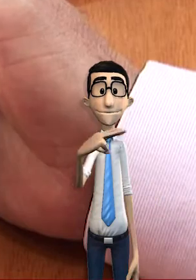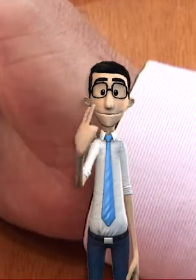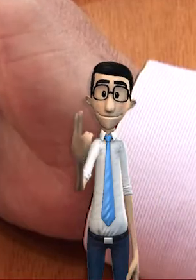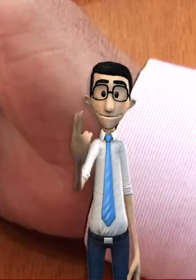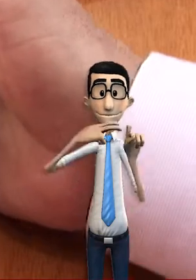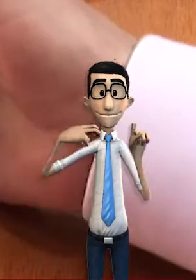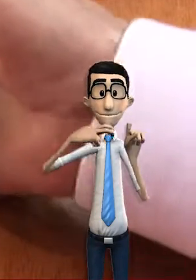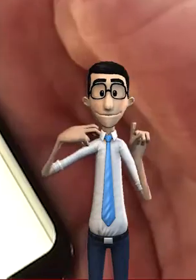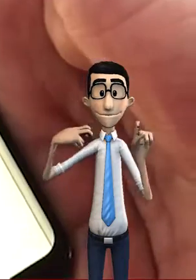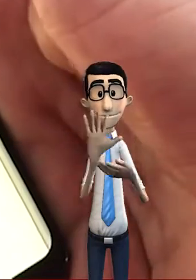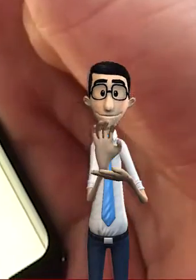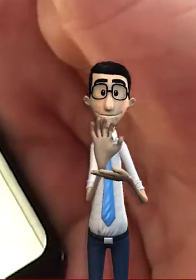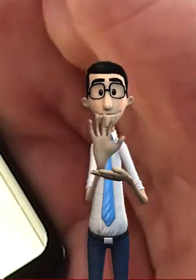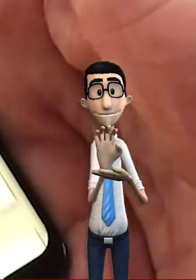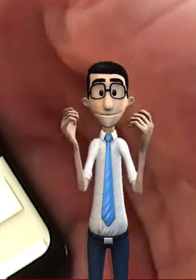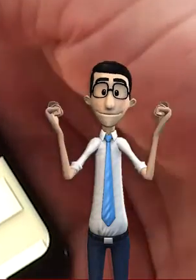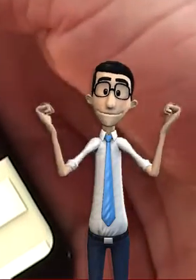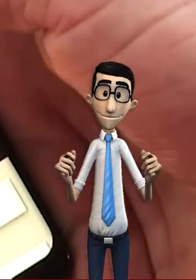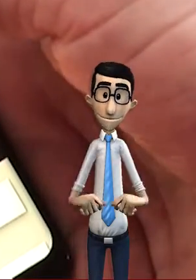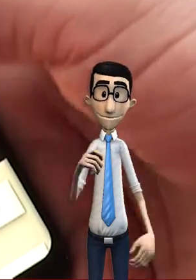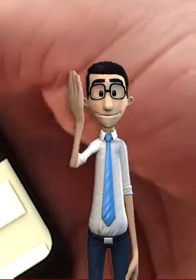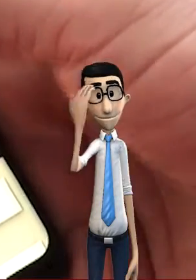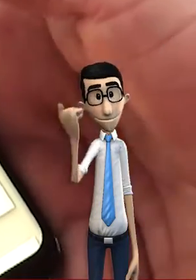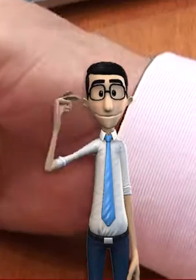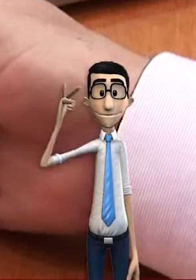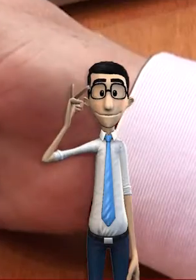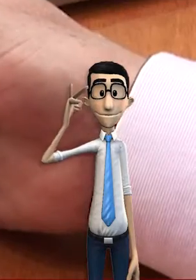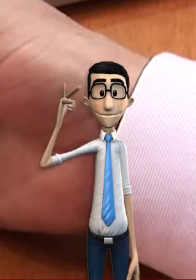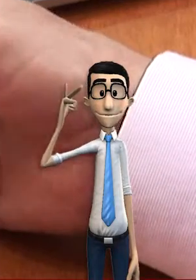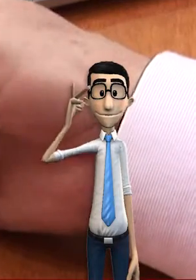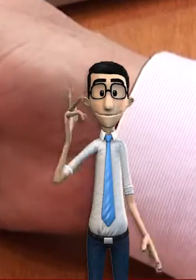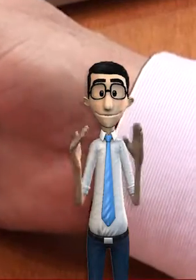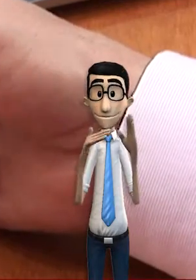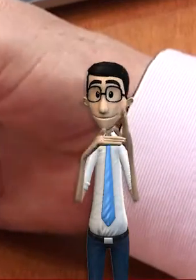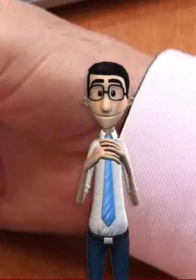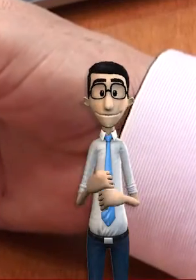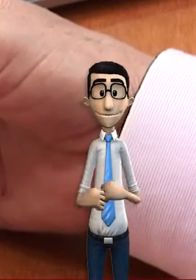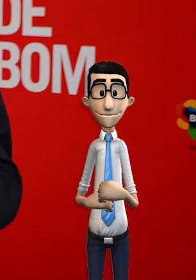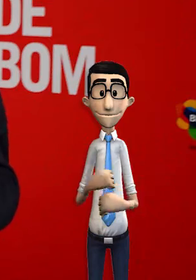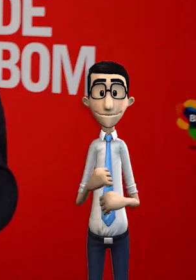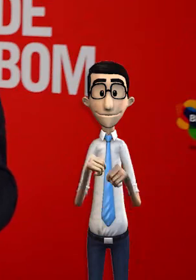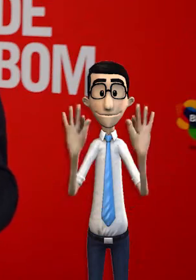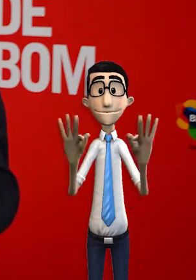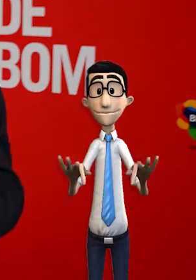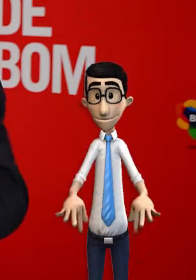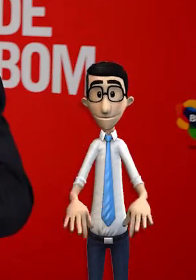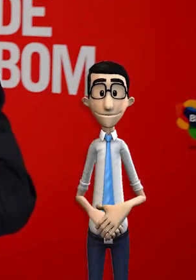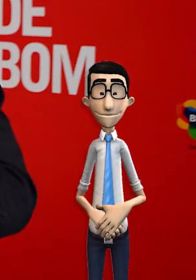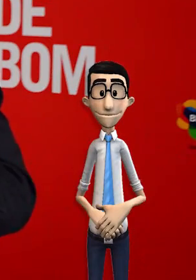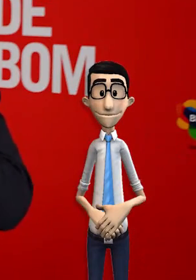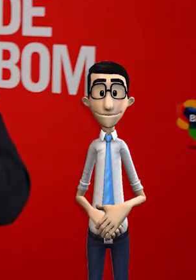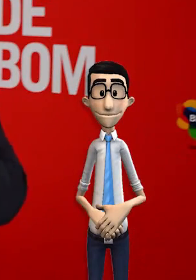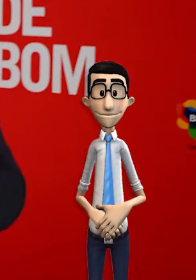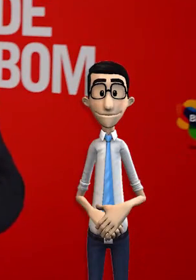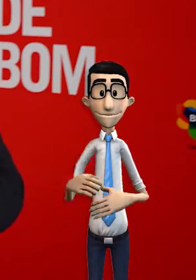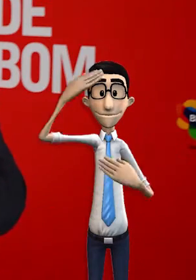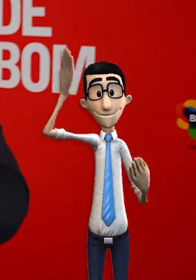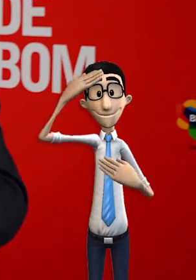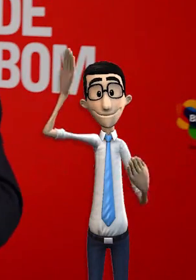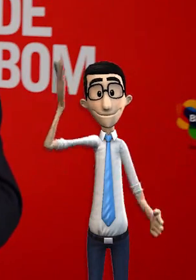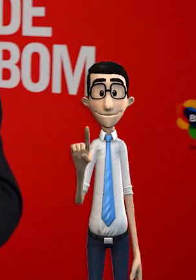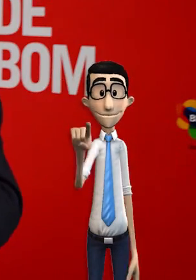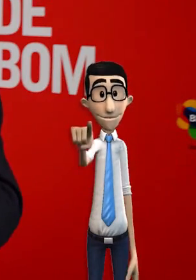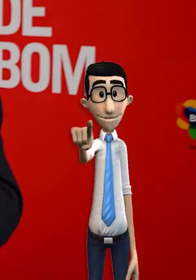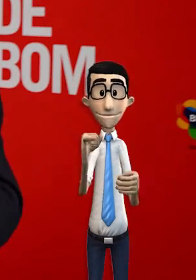esse aplicativo, você vai saber de todos os eventos que acontecem em São Paulo até o final do ano. Nós, do Visite São Paulo, gostaríamos muito de agradecer a